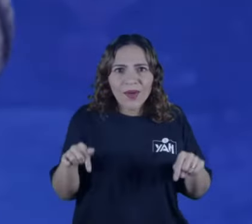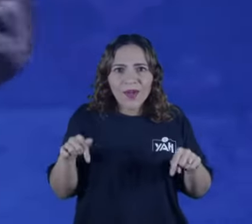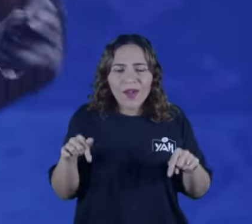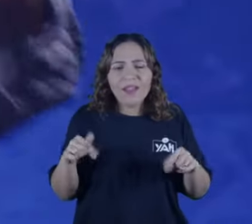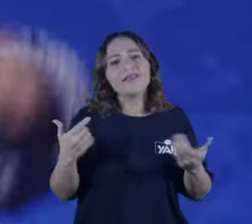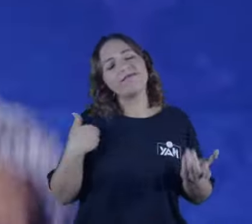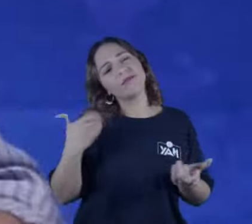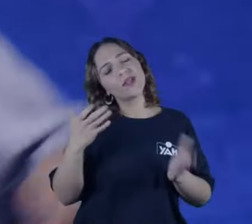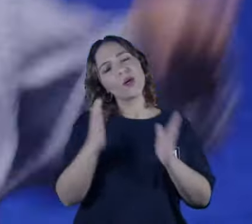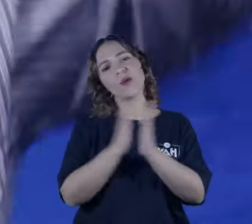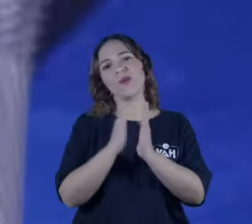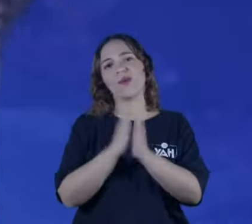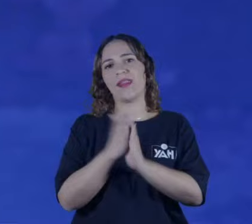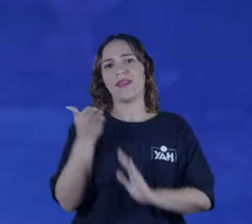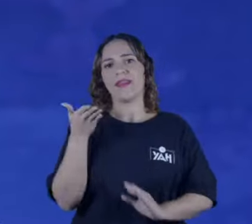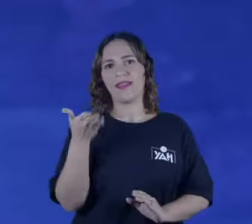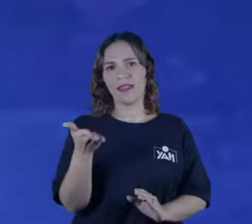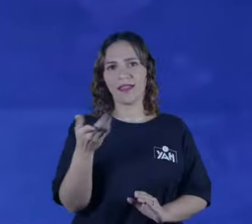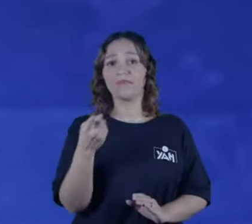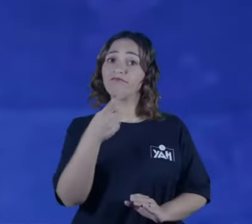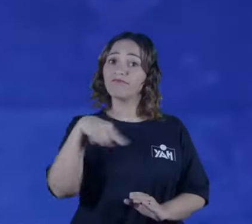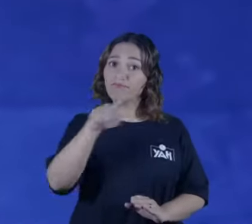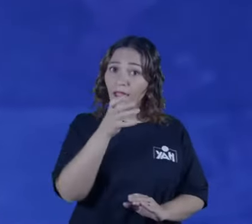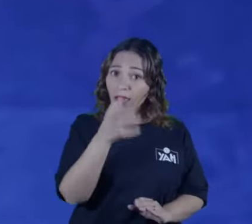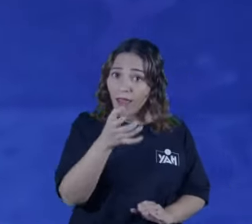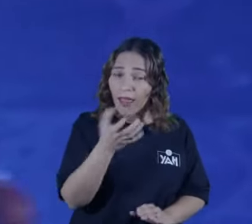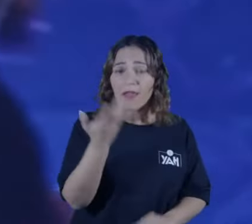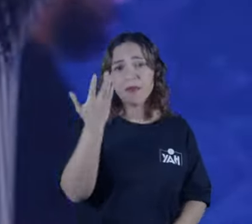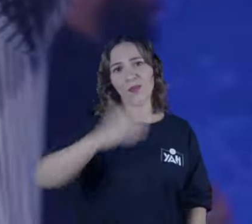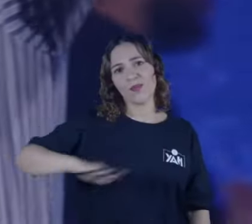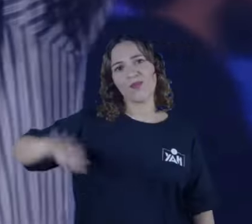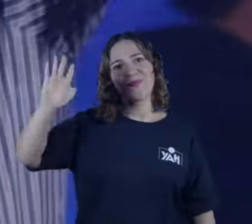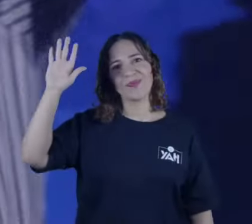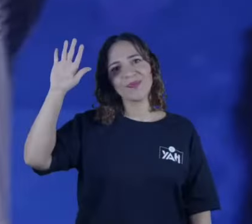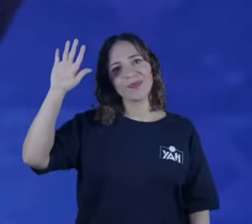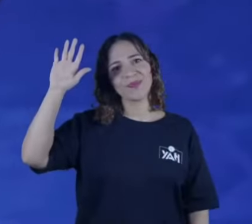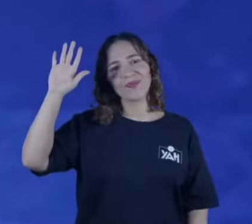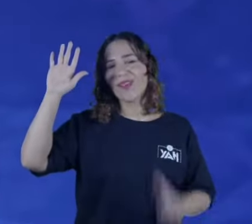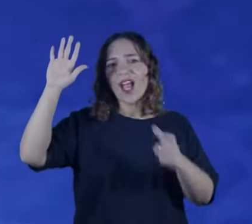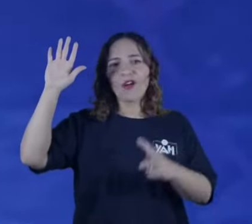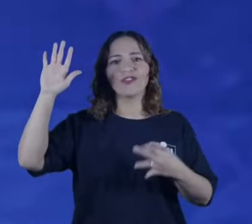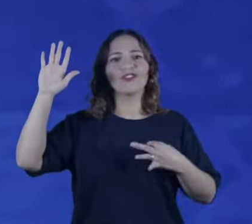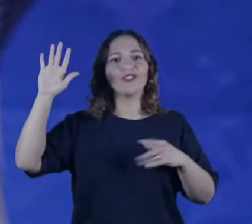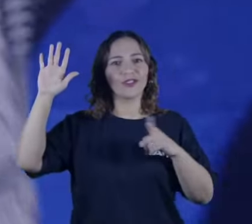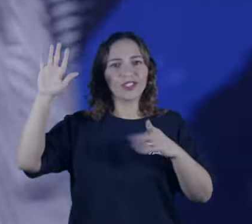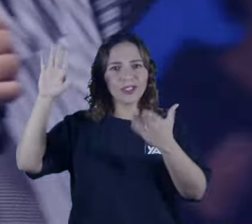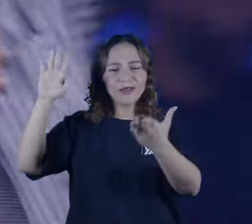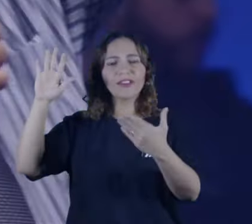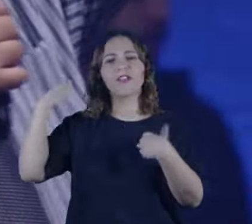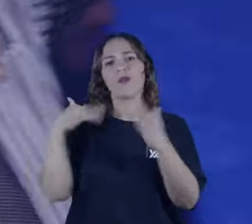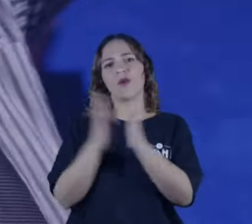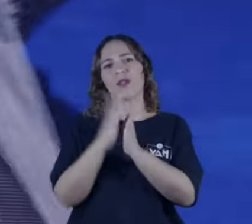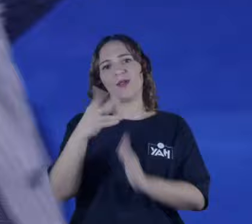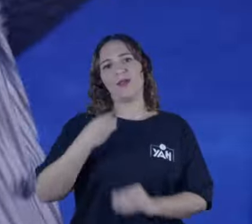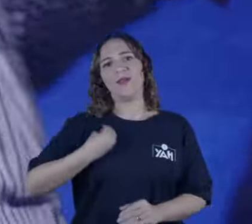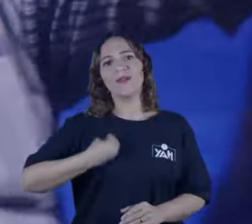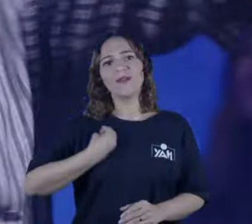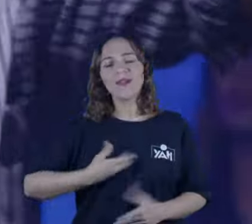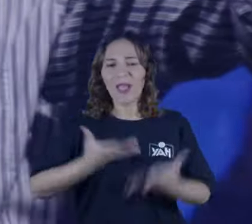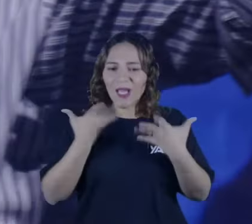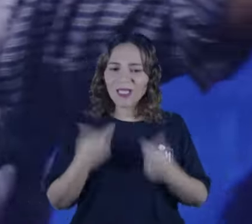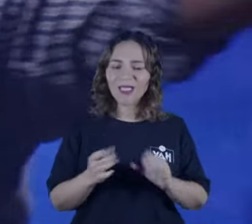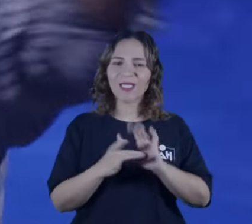quero orar por você. Então levante a sua mão, onde você estiver. E eu quero orar pela sua vida, que está entregando a